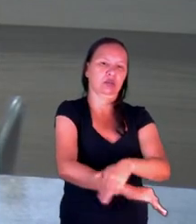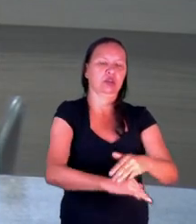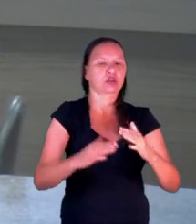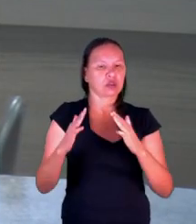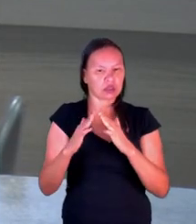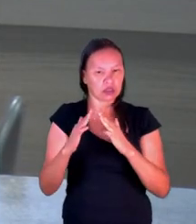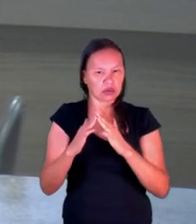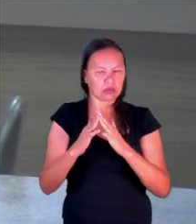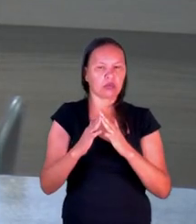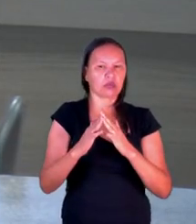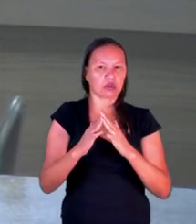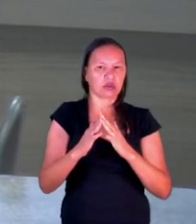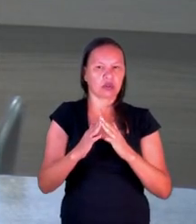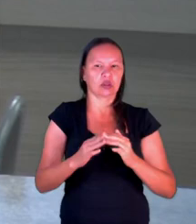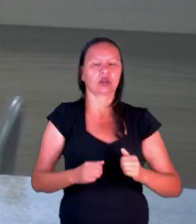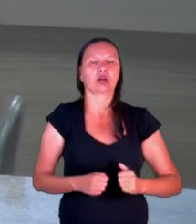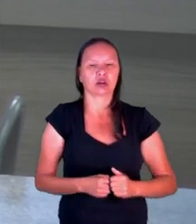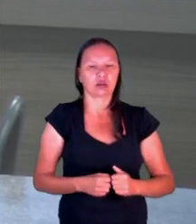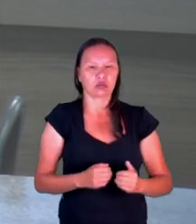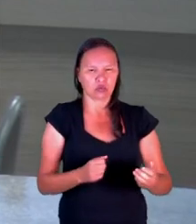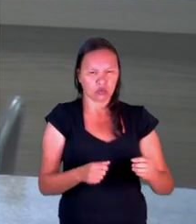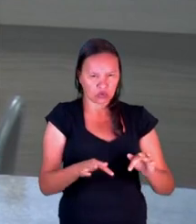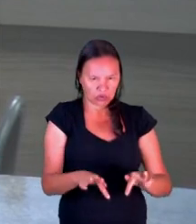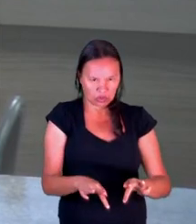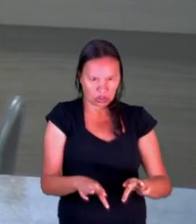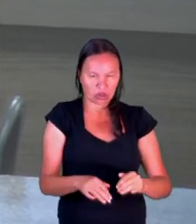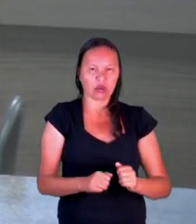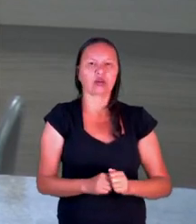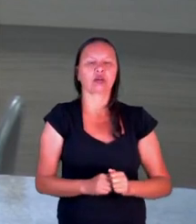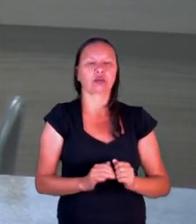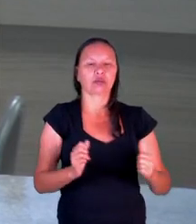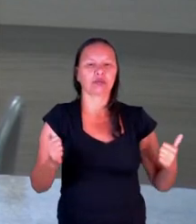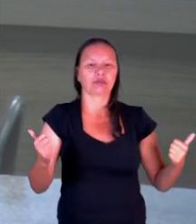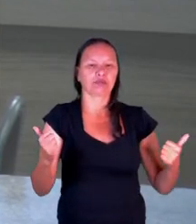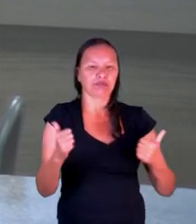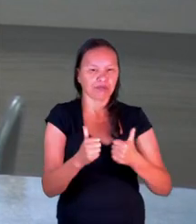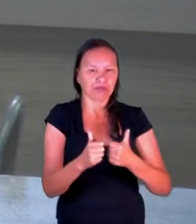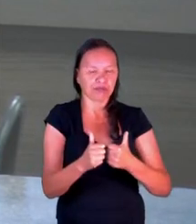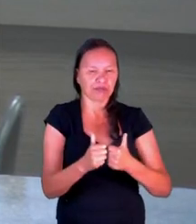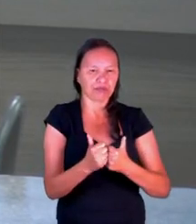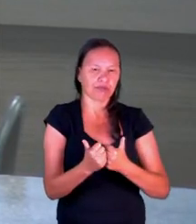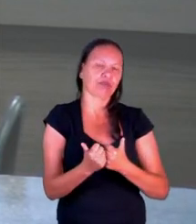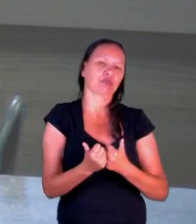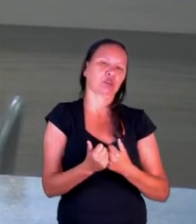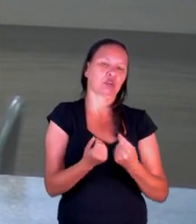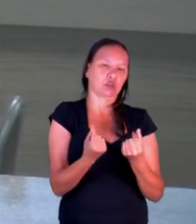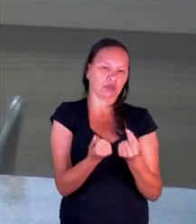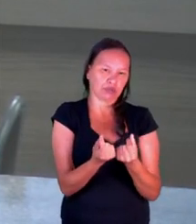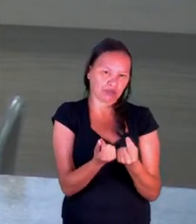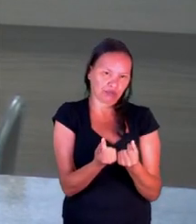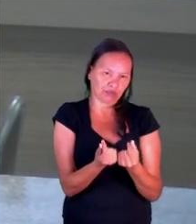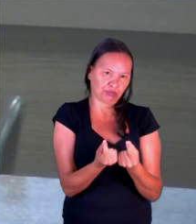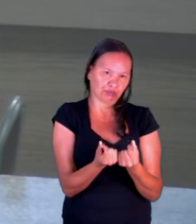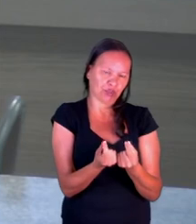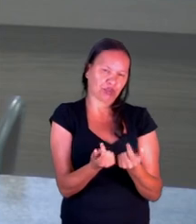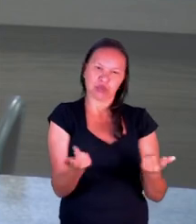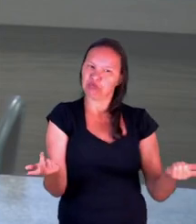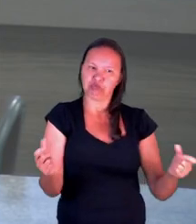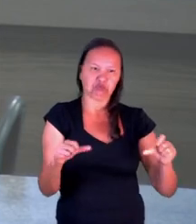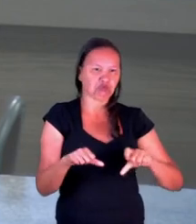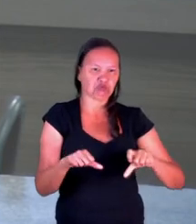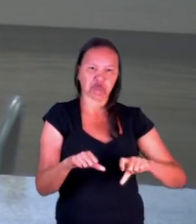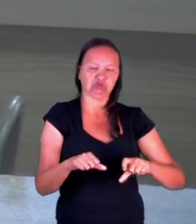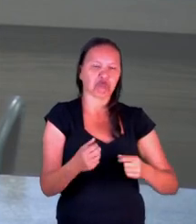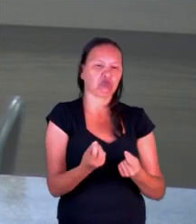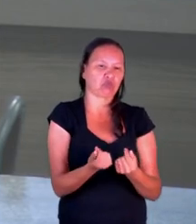a ao o cabo né no final de tudo a gente se depara com a falta de orçamento com o dinheiro porque quando a gente